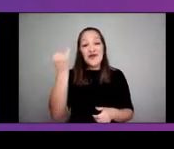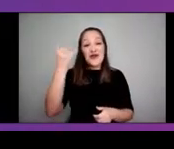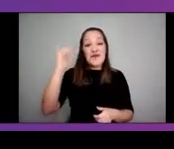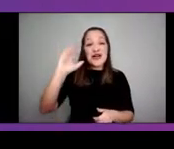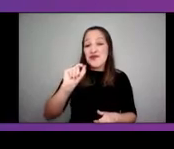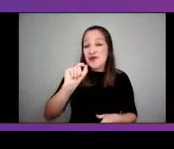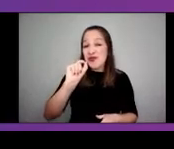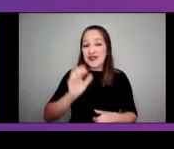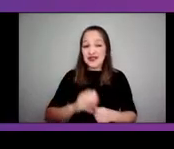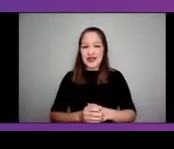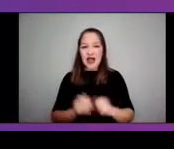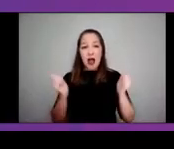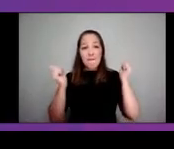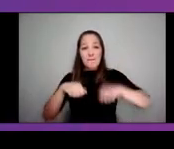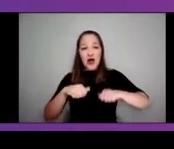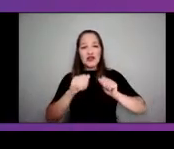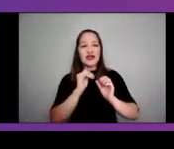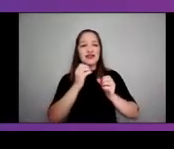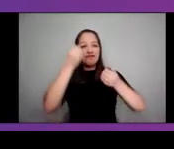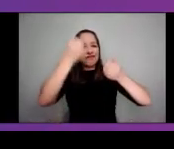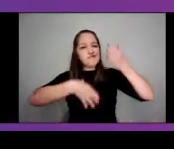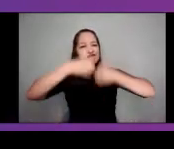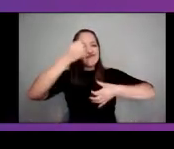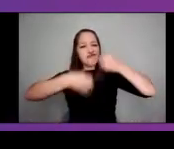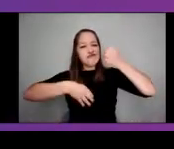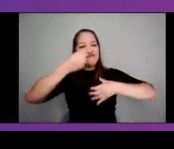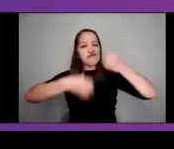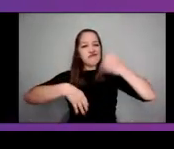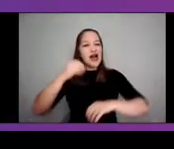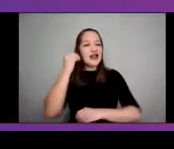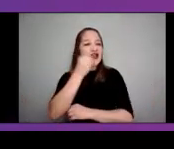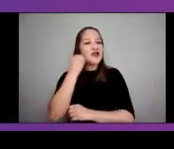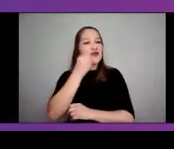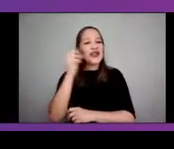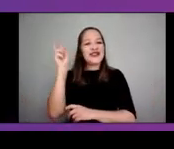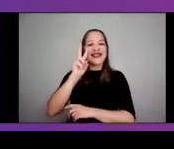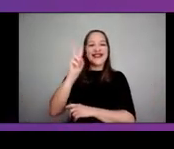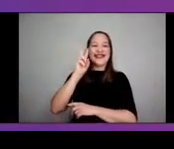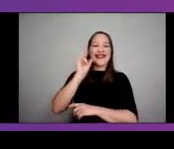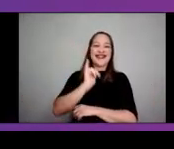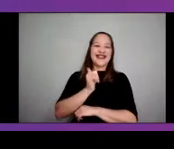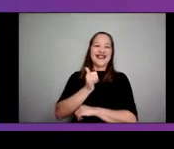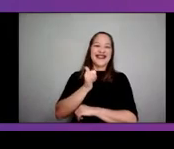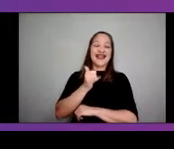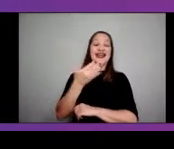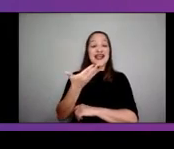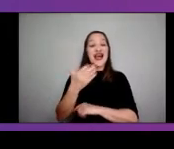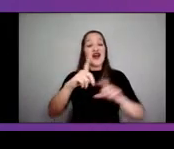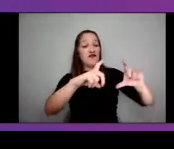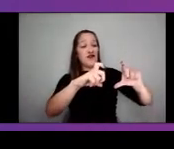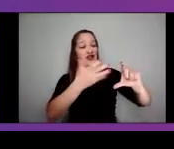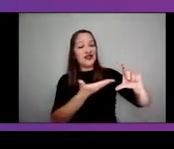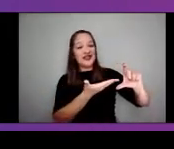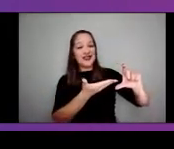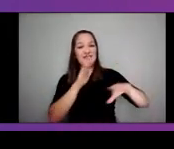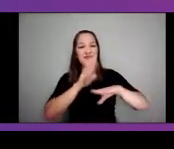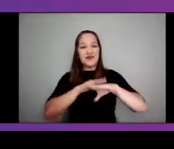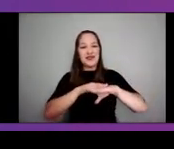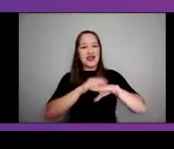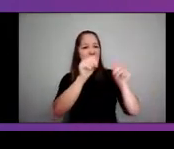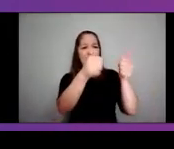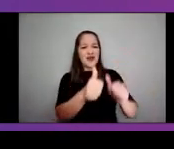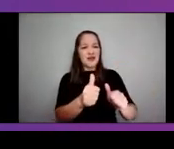é a potência da narrativa da própria experiência de contar histórias que era grande fotografia que estava sendo produzida não a imagem